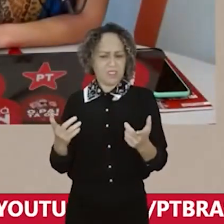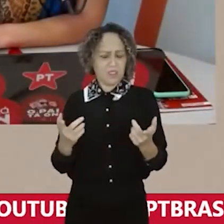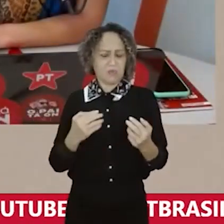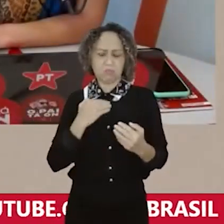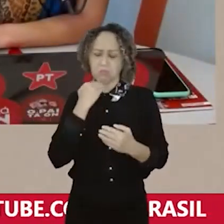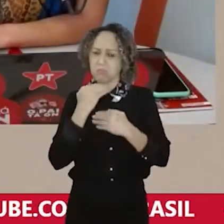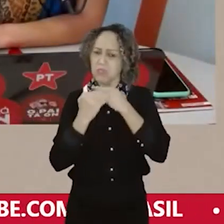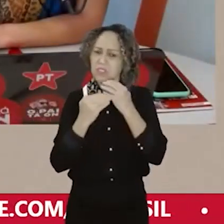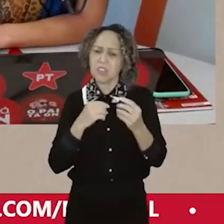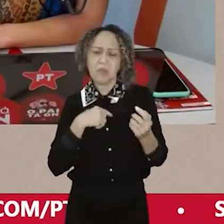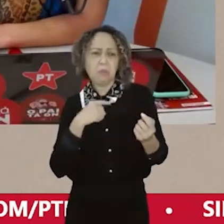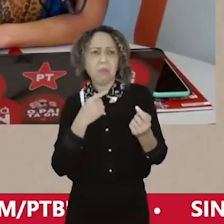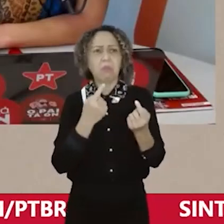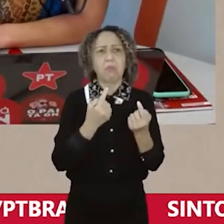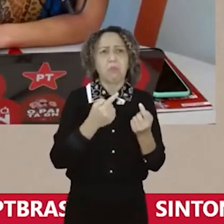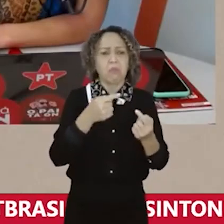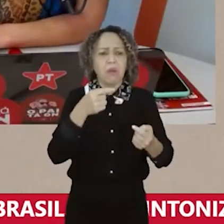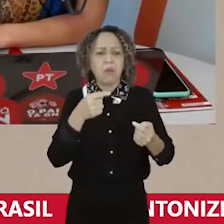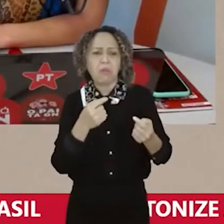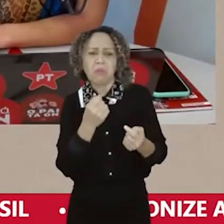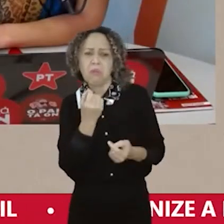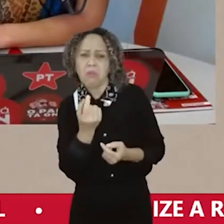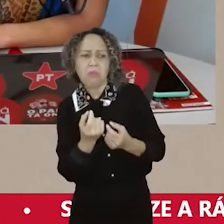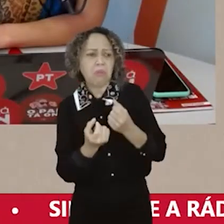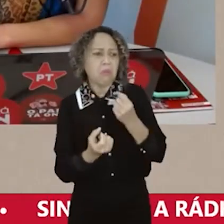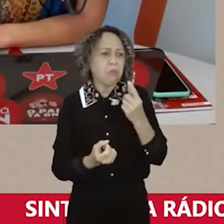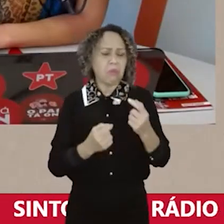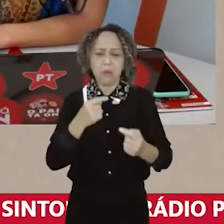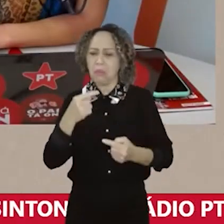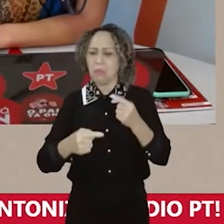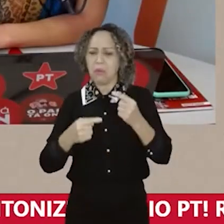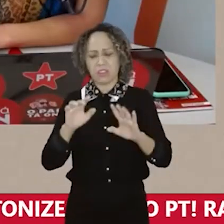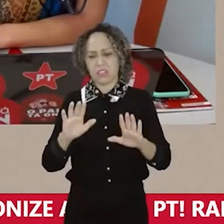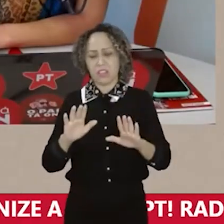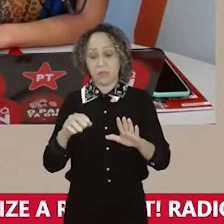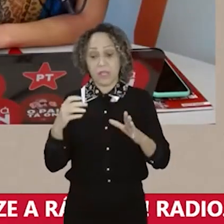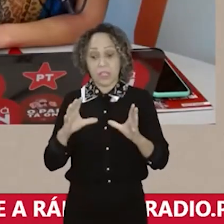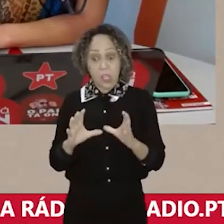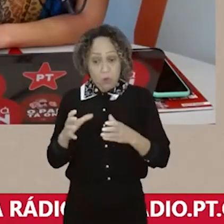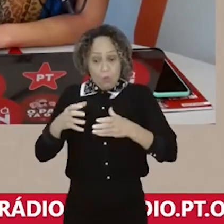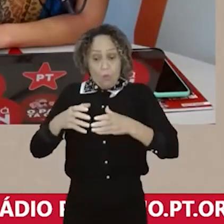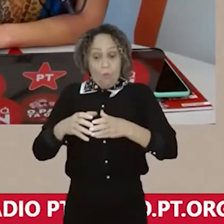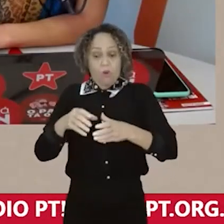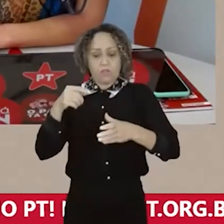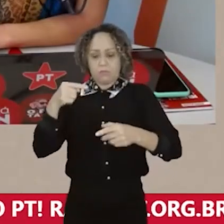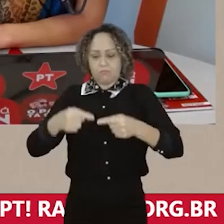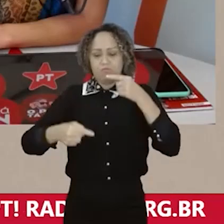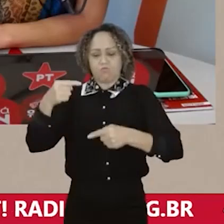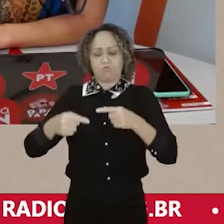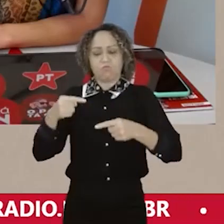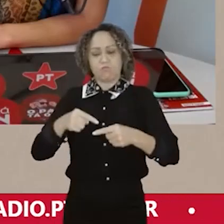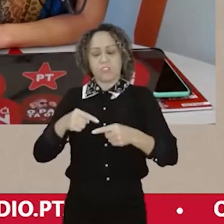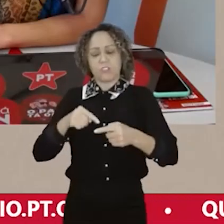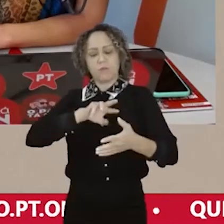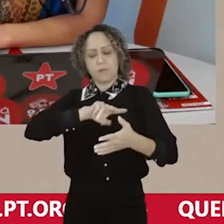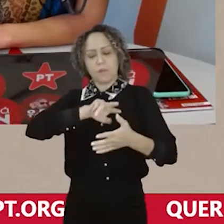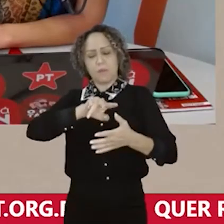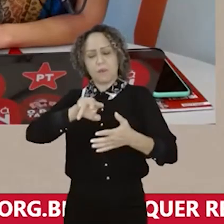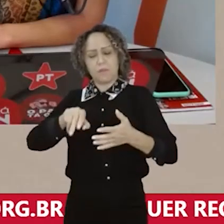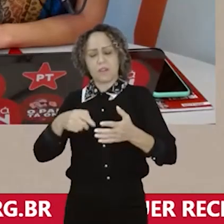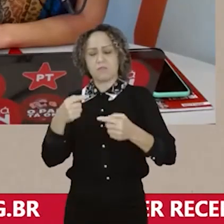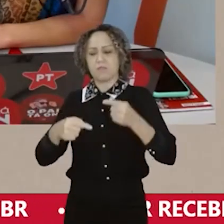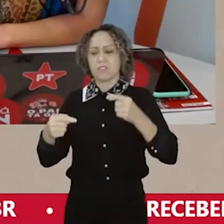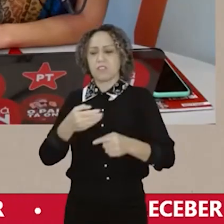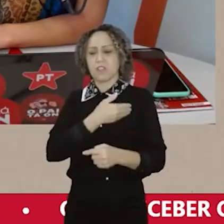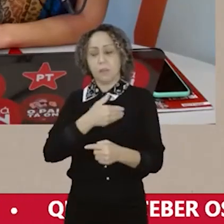política ou outra política, você tem que entrar com um conjunto de políticas públicas, e eu acho que esse foi o grande mérito do nosso legado. Se a gente olhar, eu